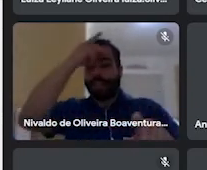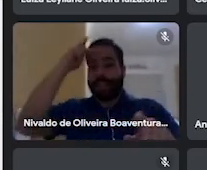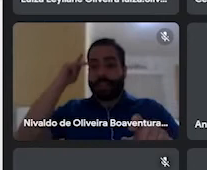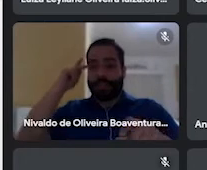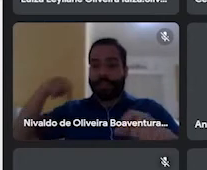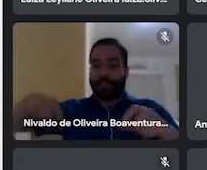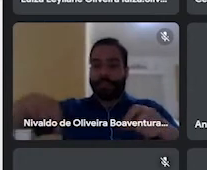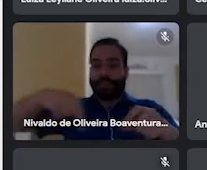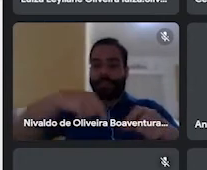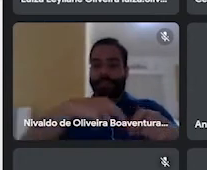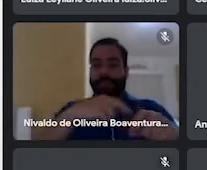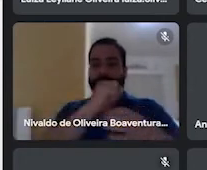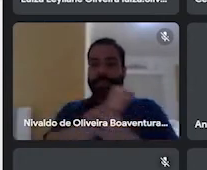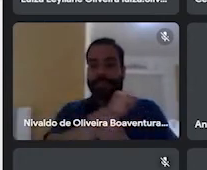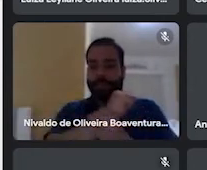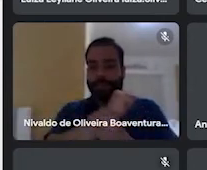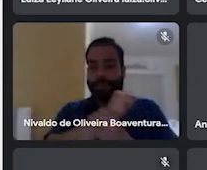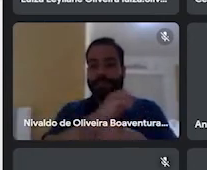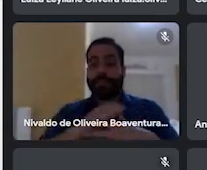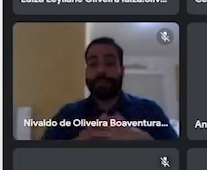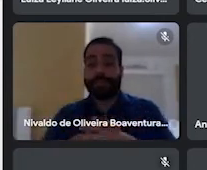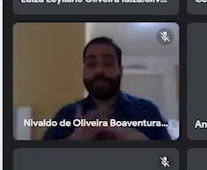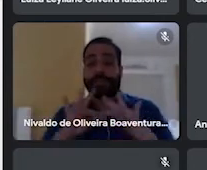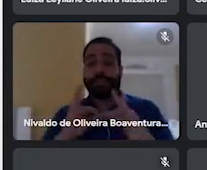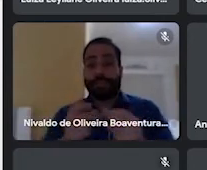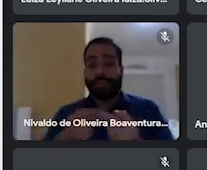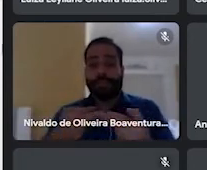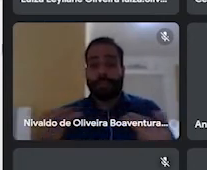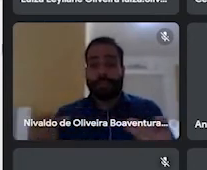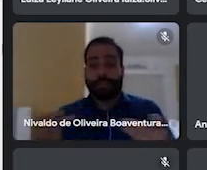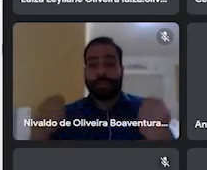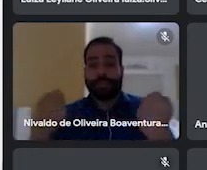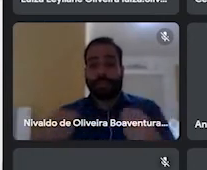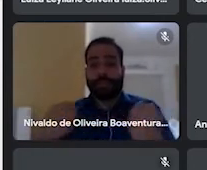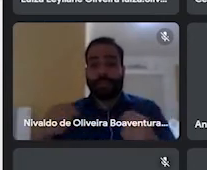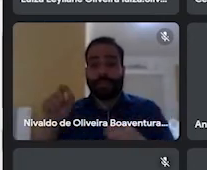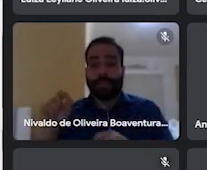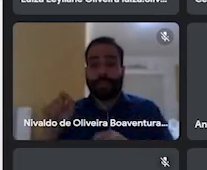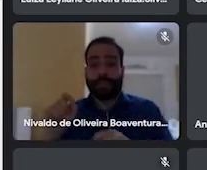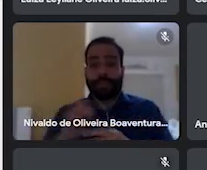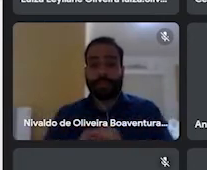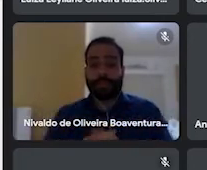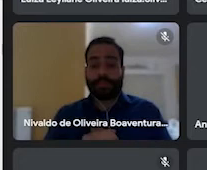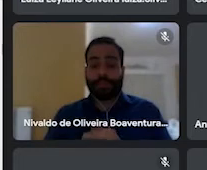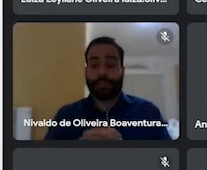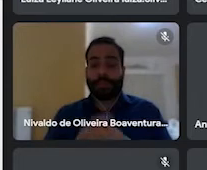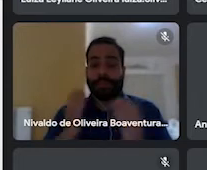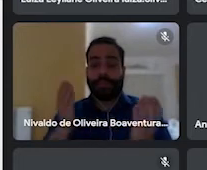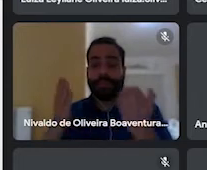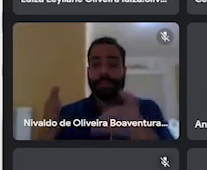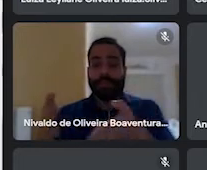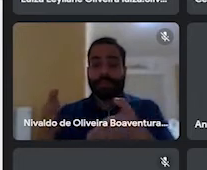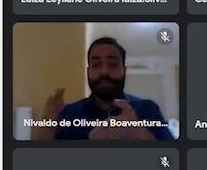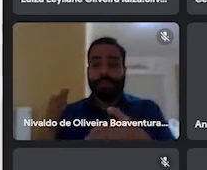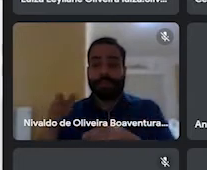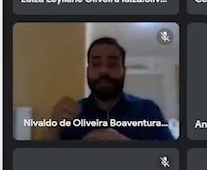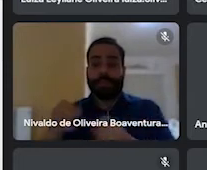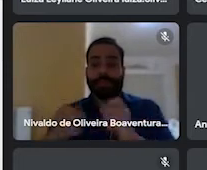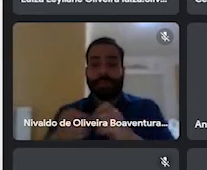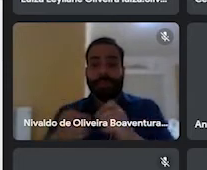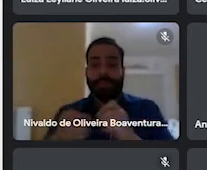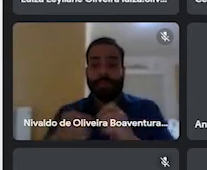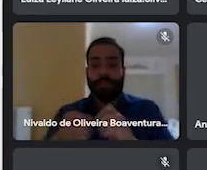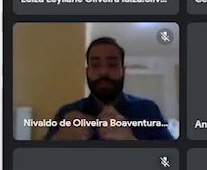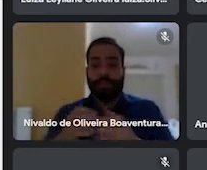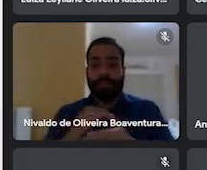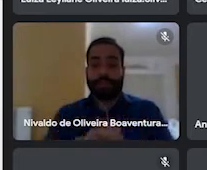segurança. Então, tudo isso tem que prever o quê? A hora que chega lá para fazer essa análise de risco. Que é aí que